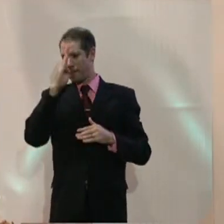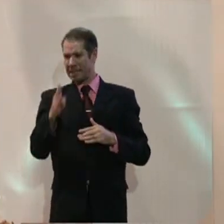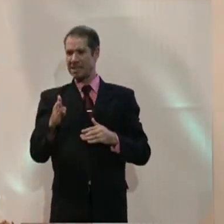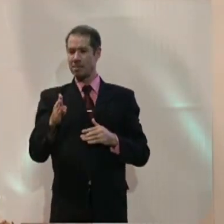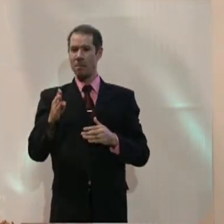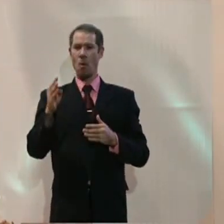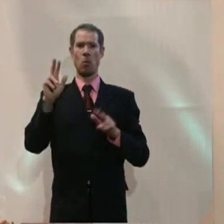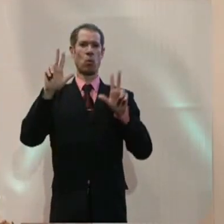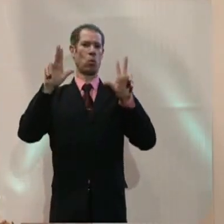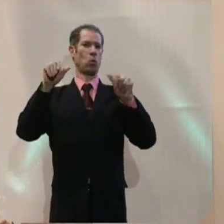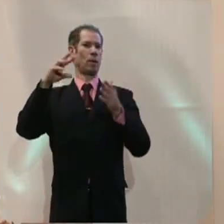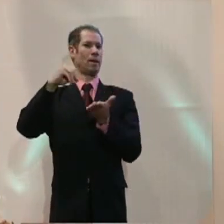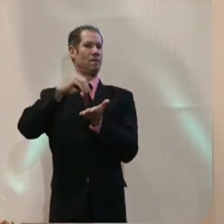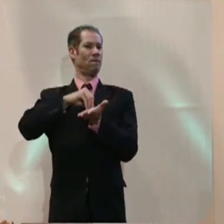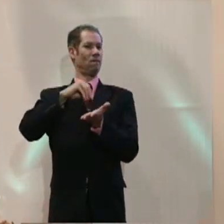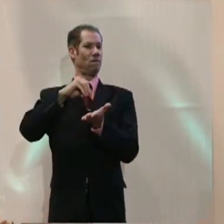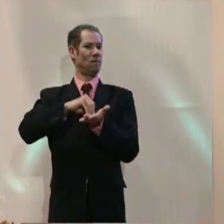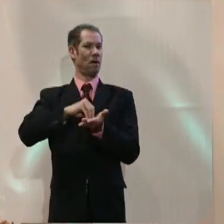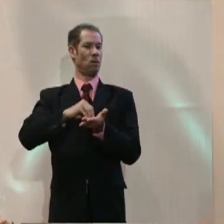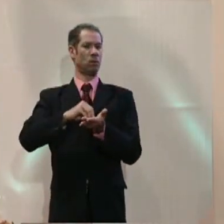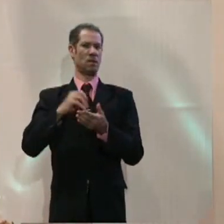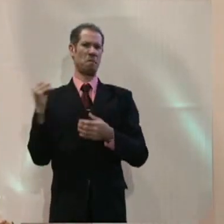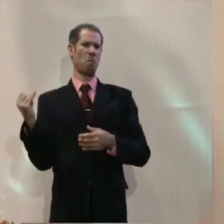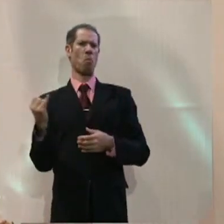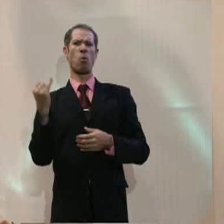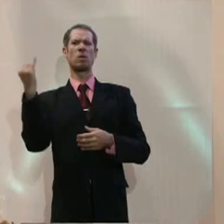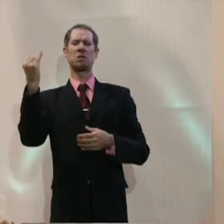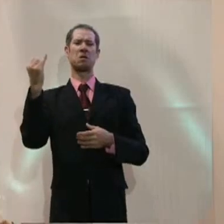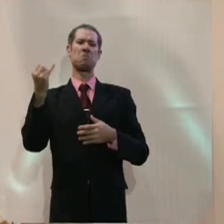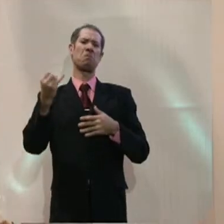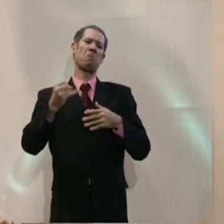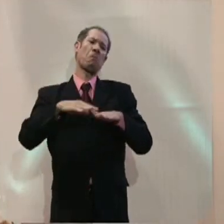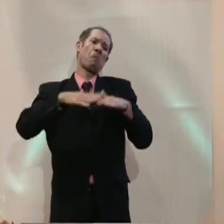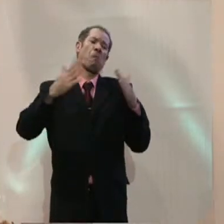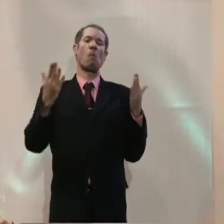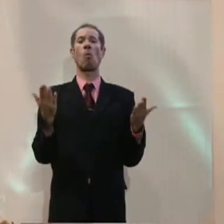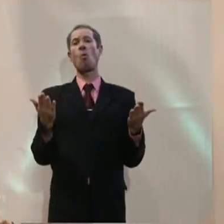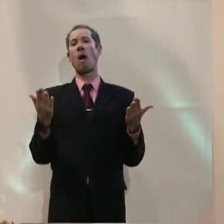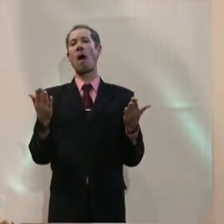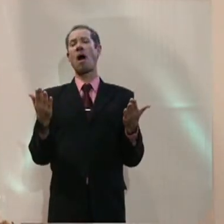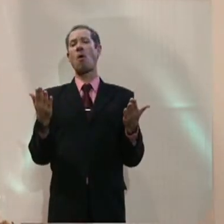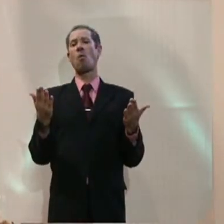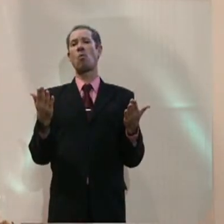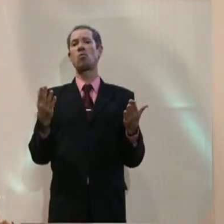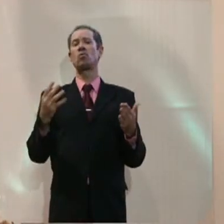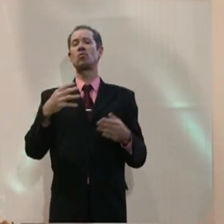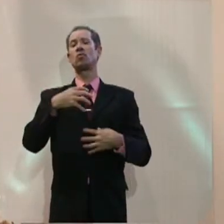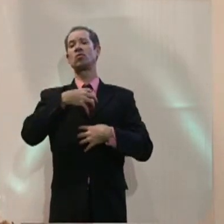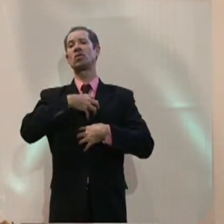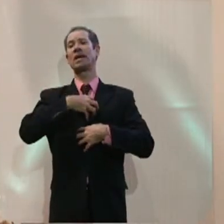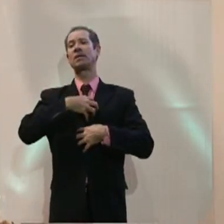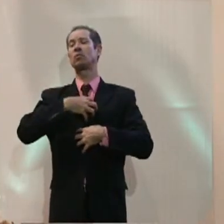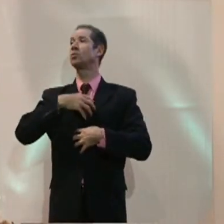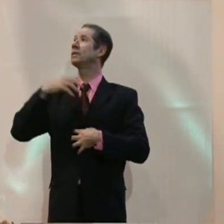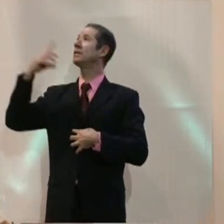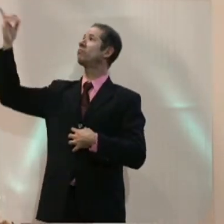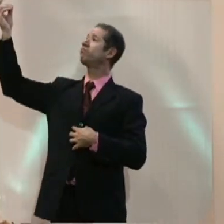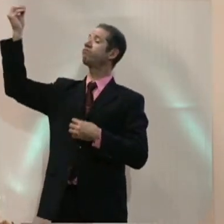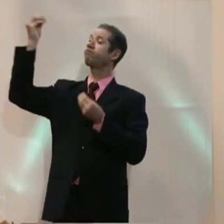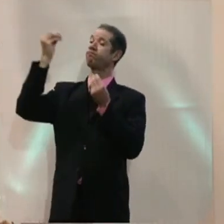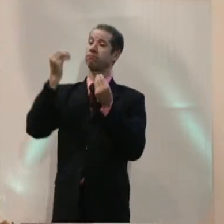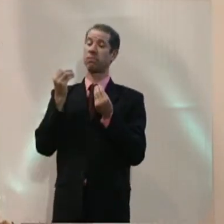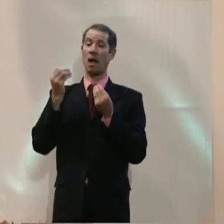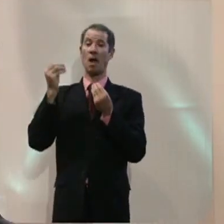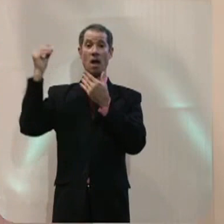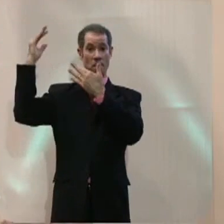nos faltaria, não importando qual seria o meio da providência, porque eu